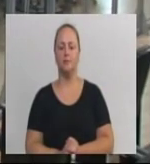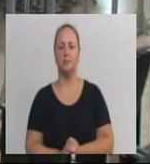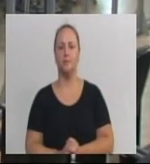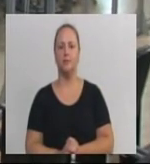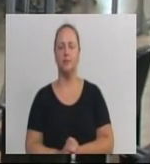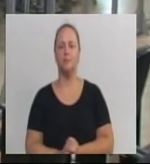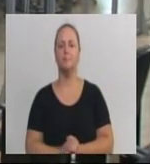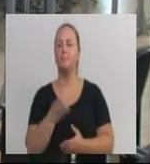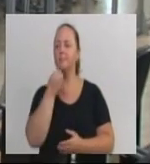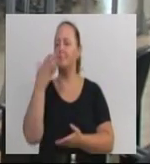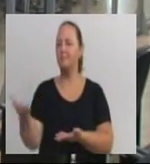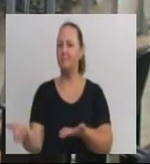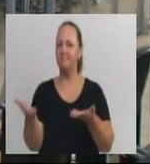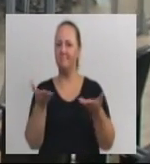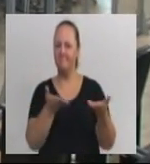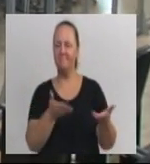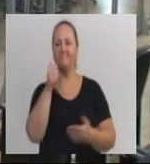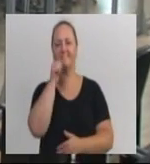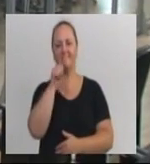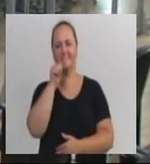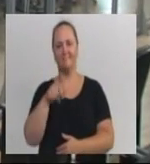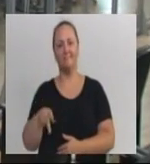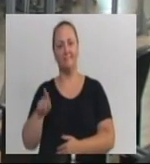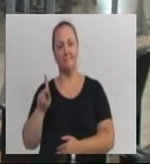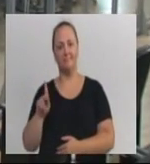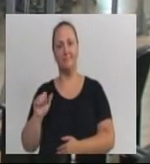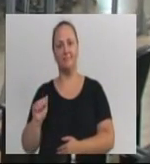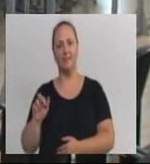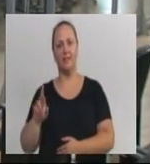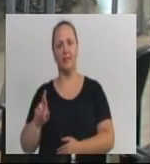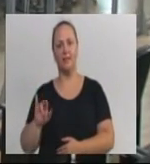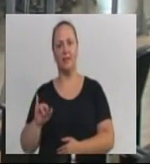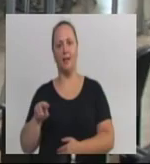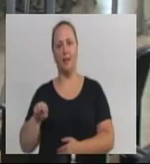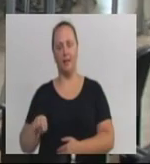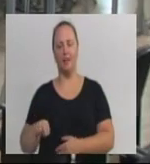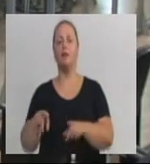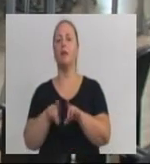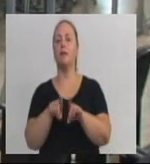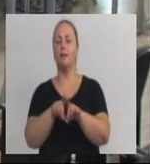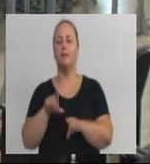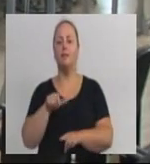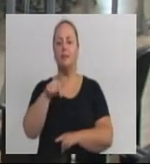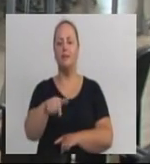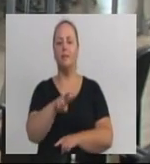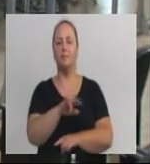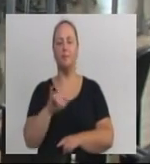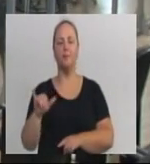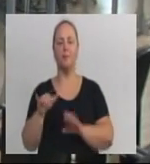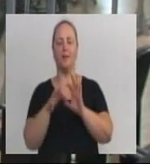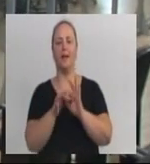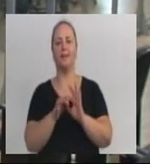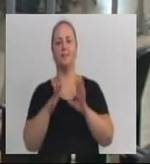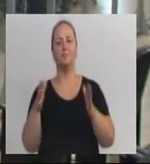Sempre bem-vinda, dona Karen. Logo na sequência, lhe concederemos também a tribuna.